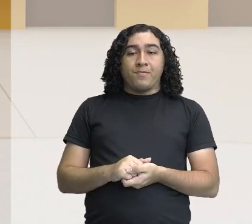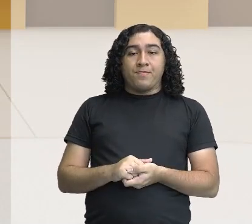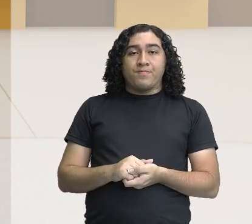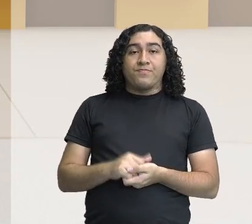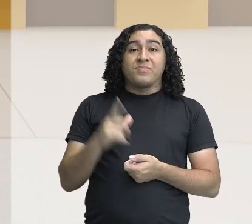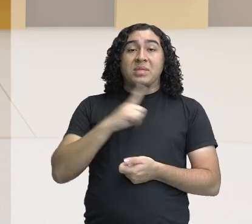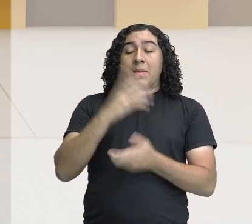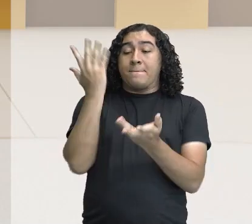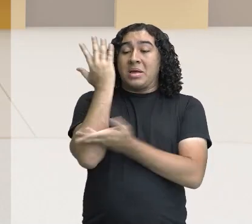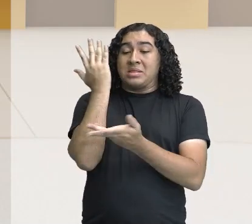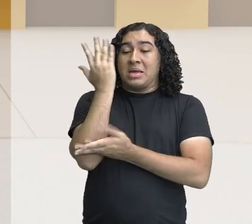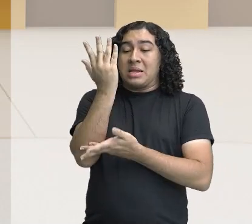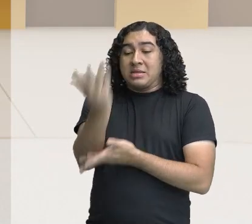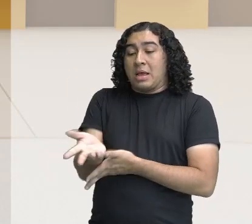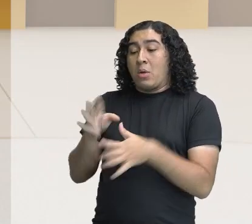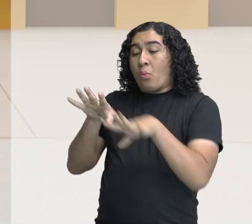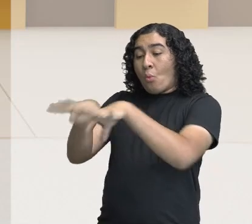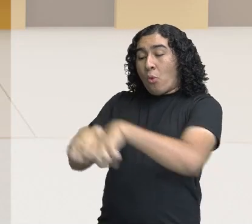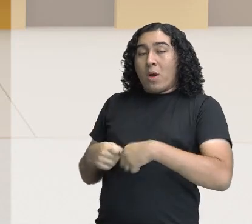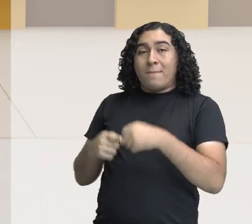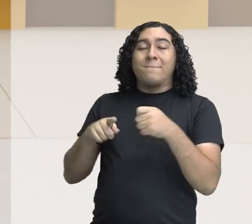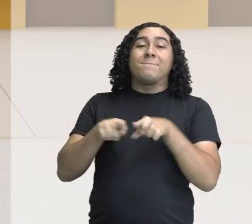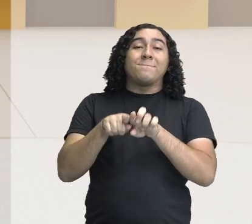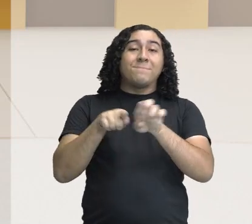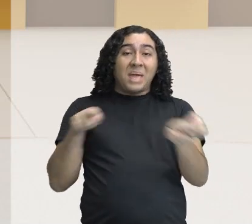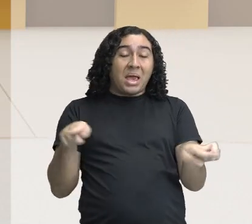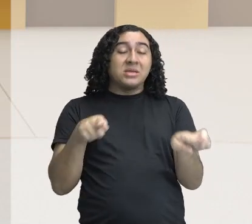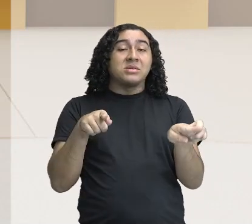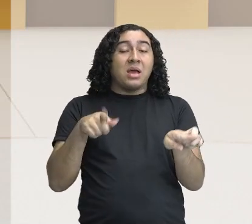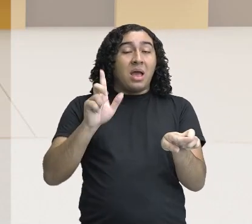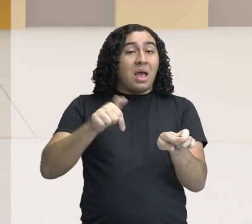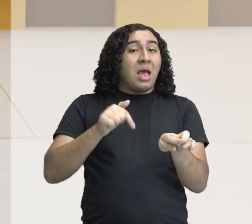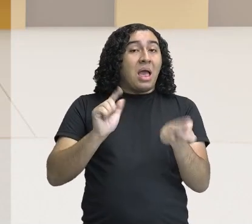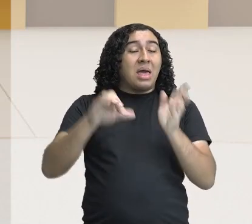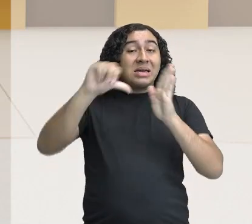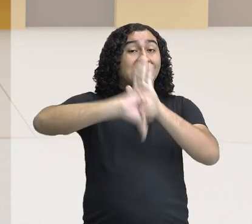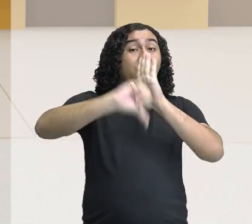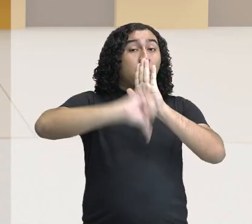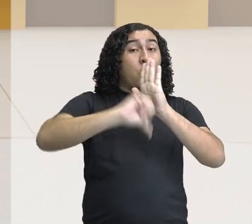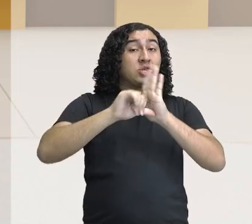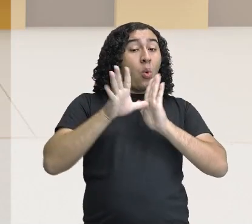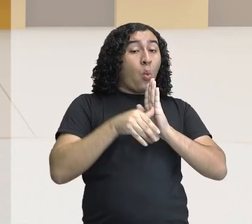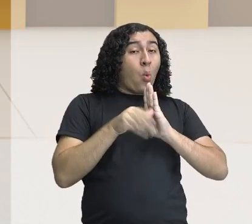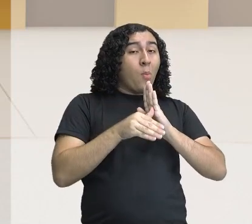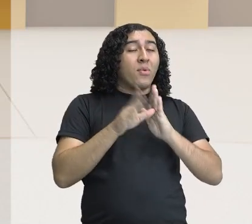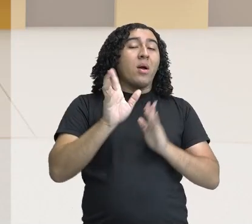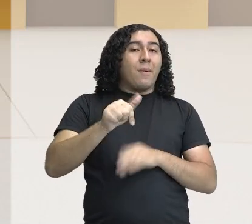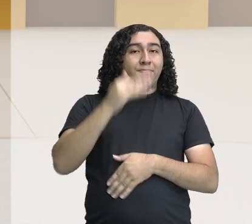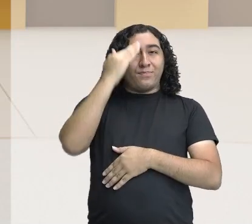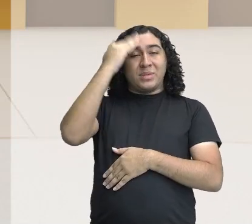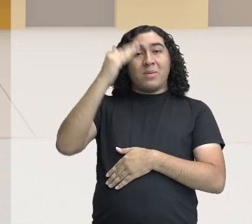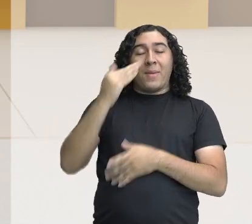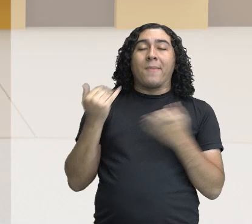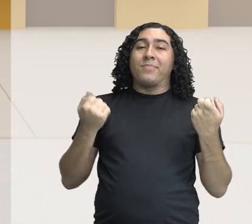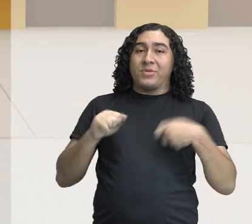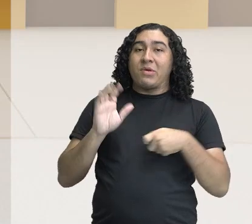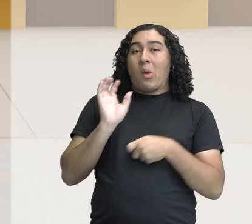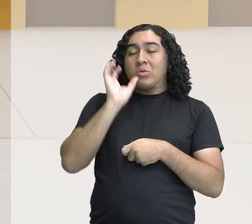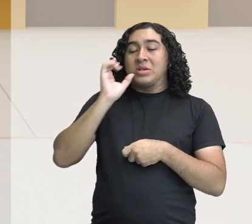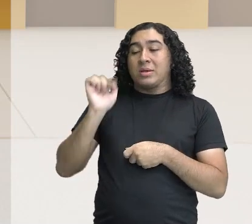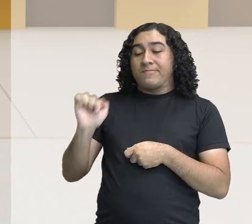extração ilegal de madeira é uma das principais causas de desmatamento na Amazônia.